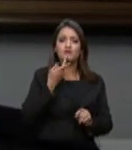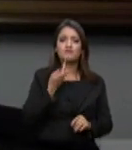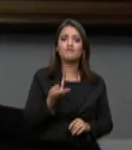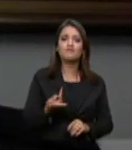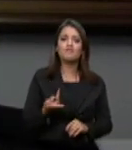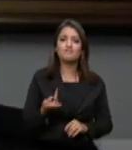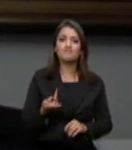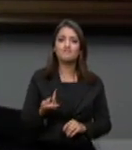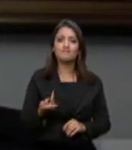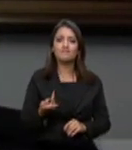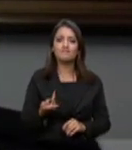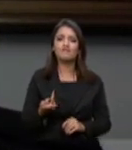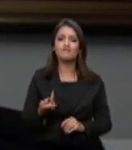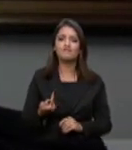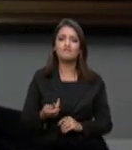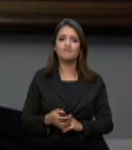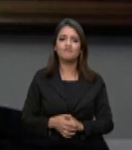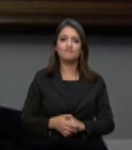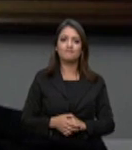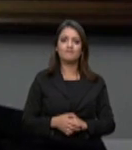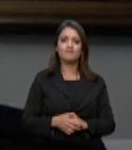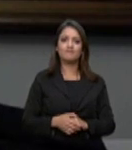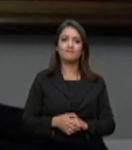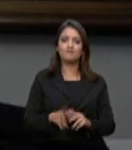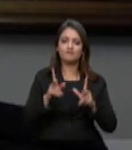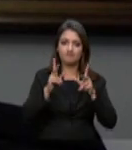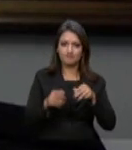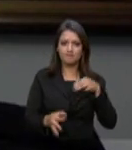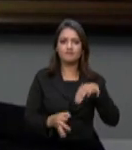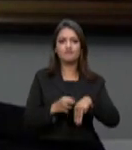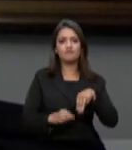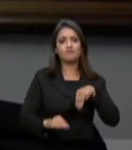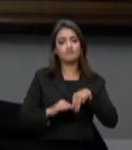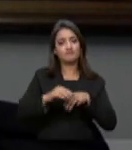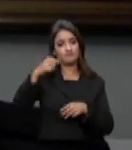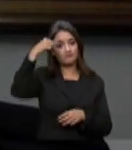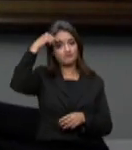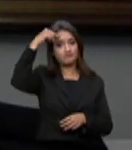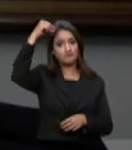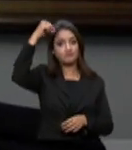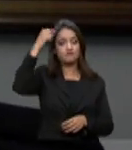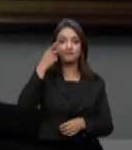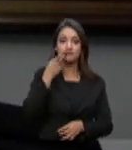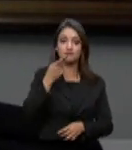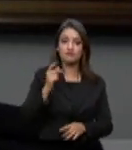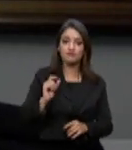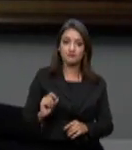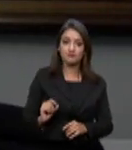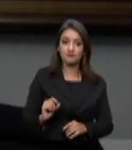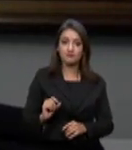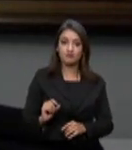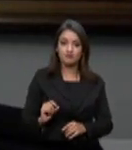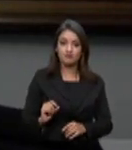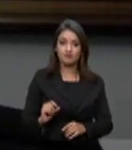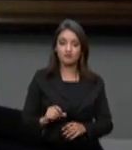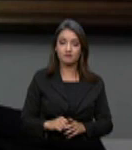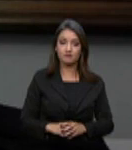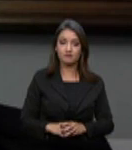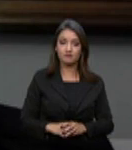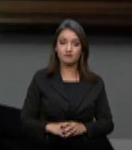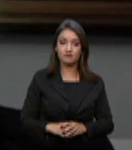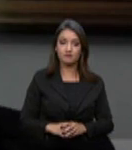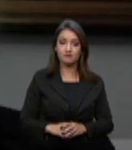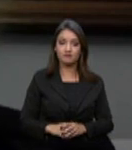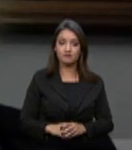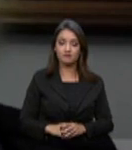como o fez a pouco o início dos Robertos em absoluto a que